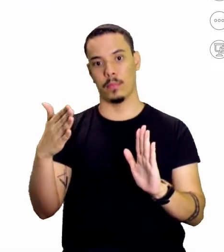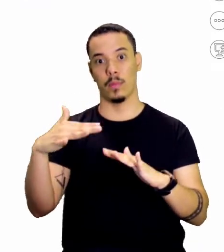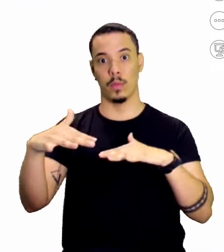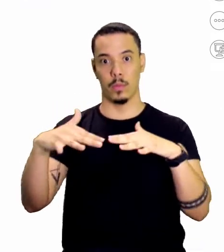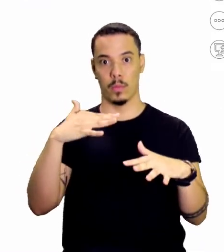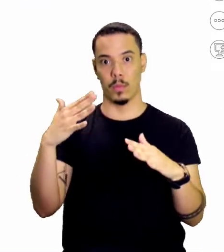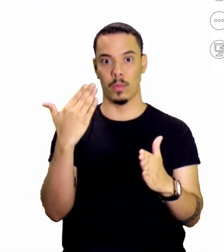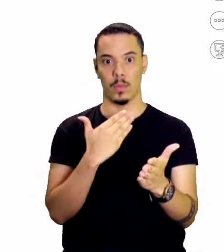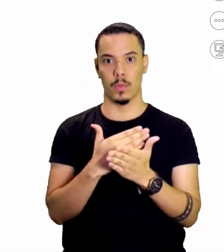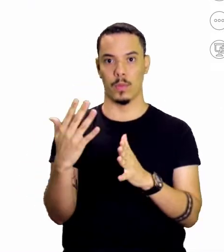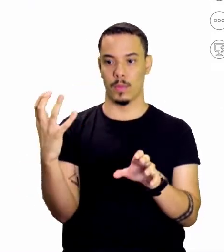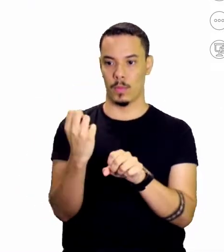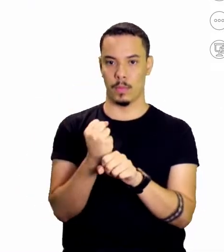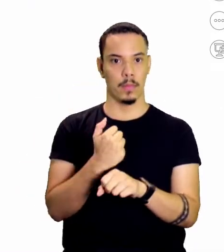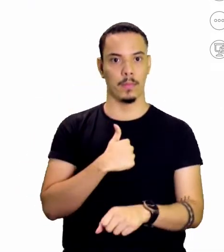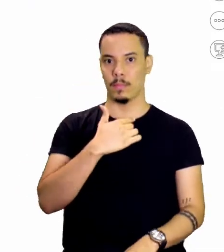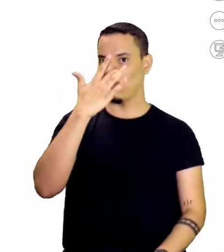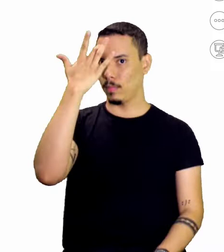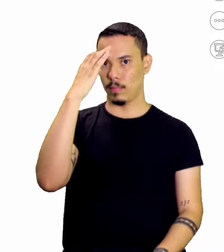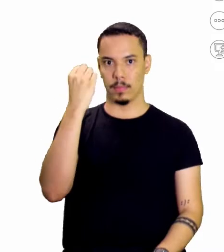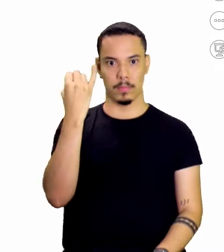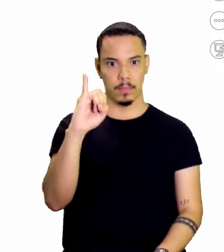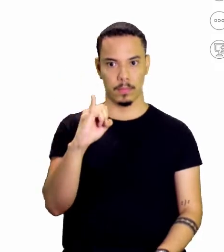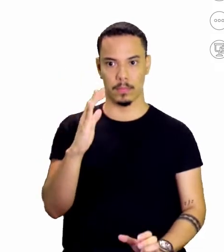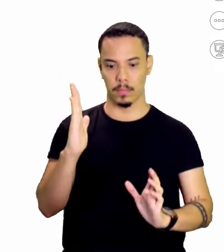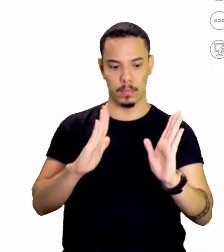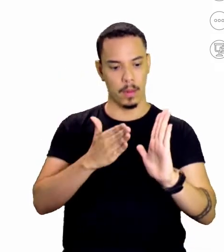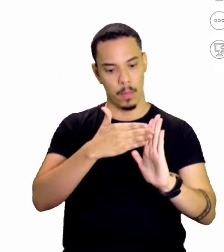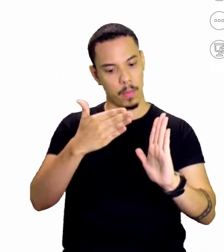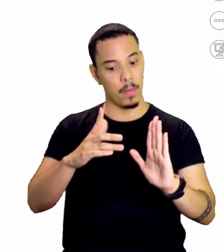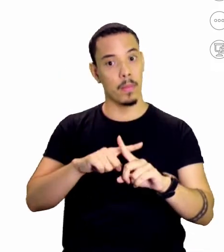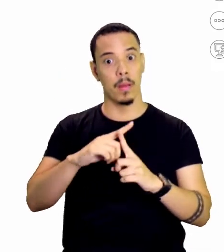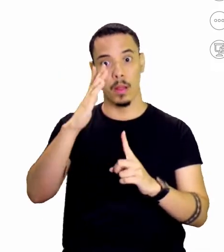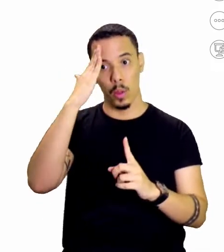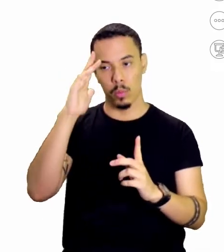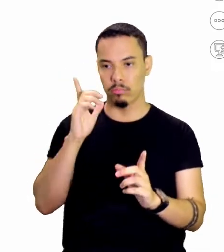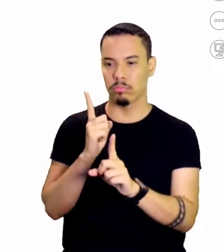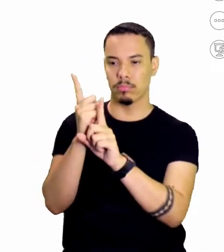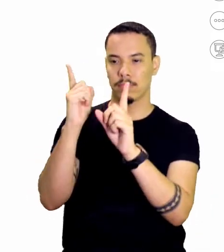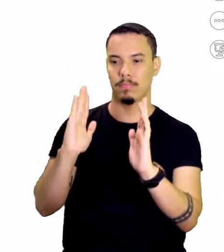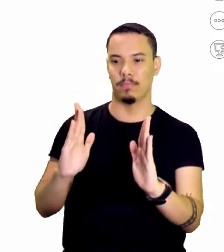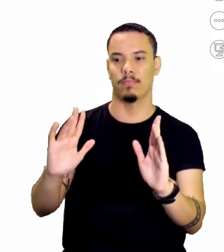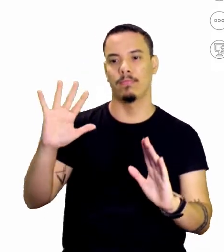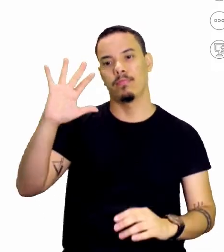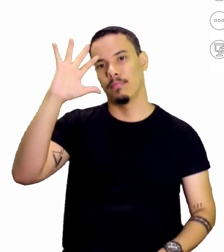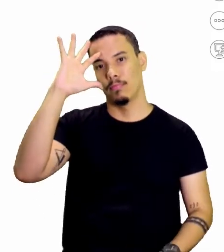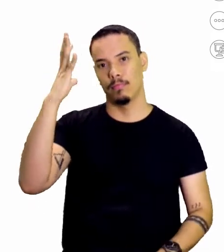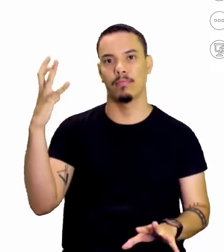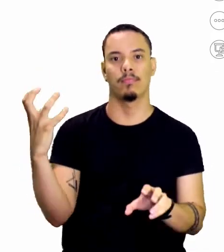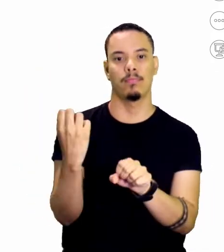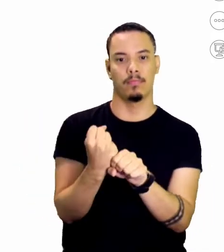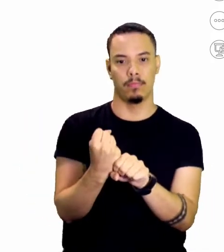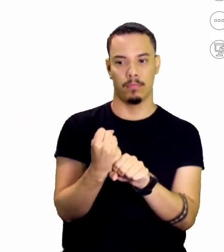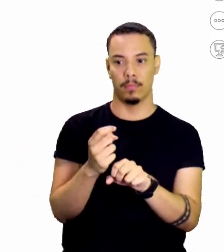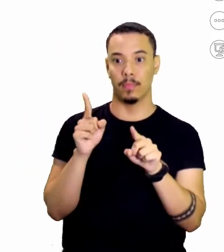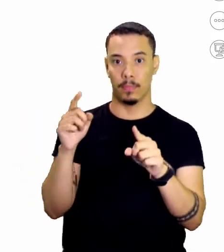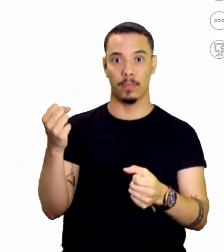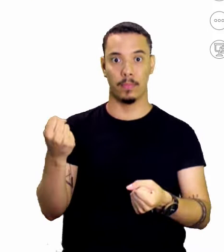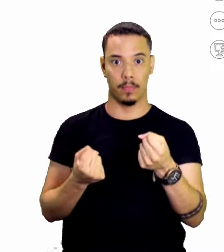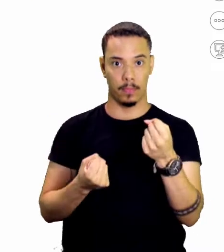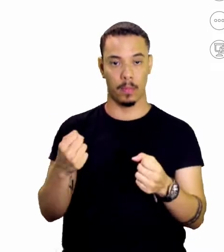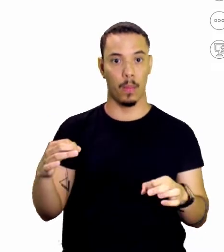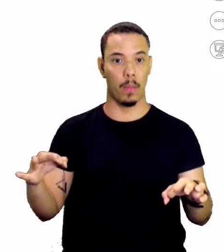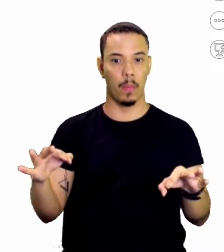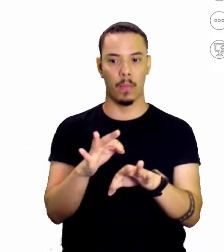começou a medir isso ele estava em viagem ou não mas naquele momento que de curso resolveu medir o movimento Aquele carrinho